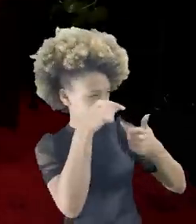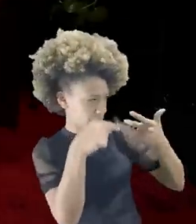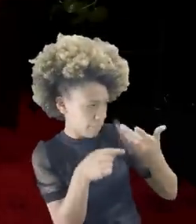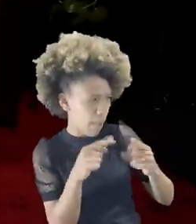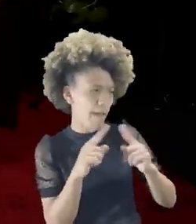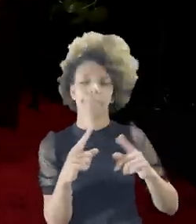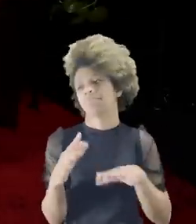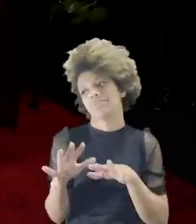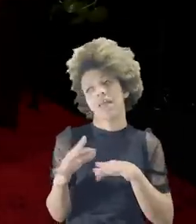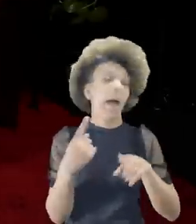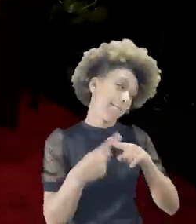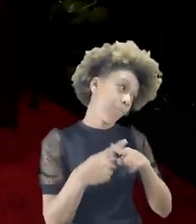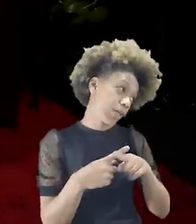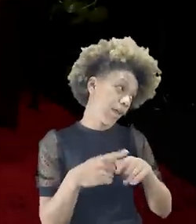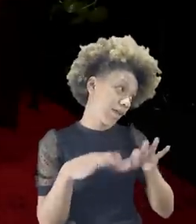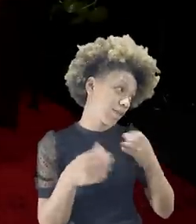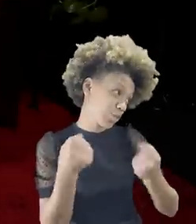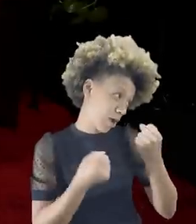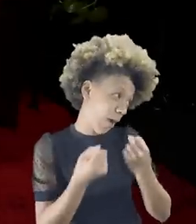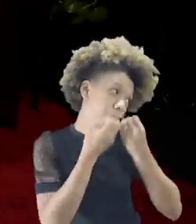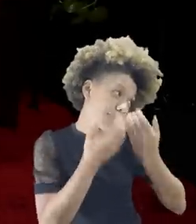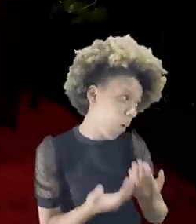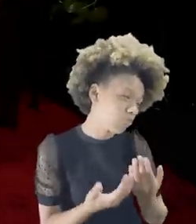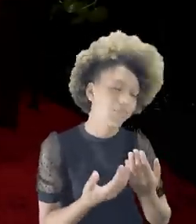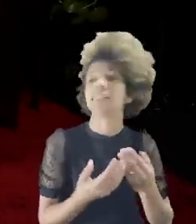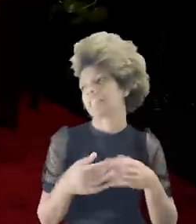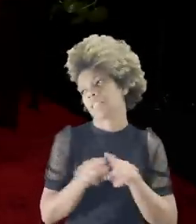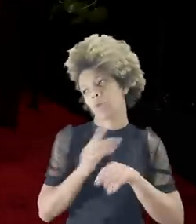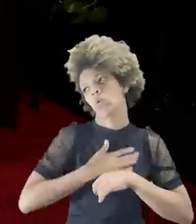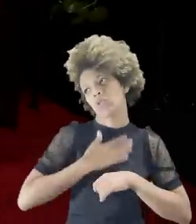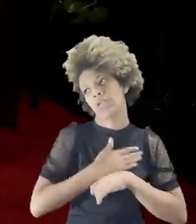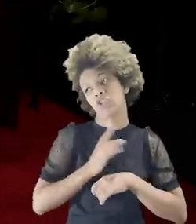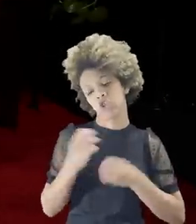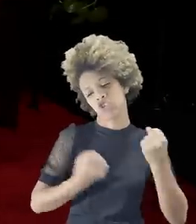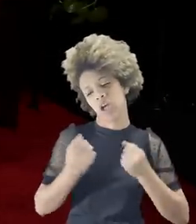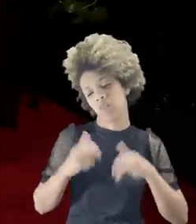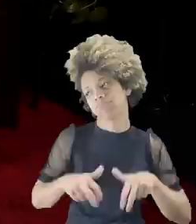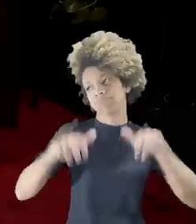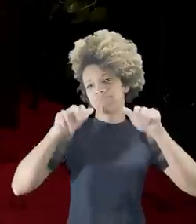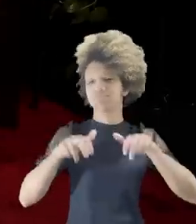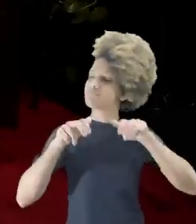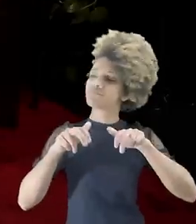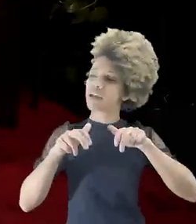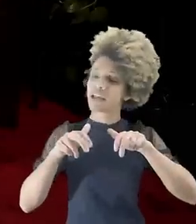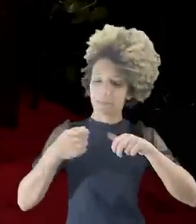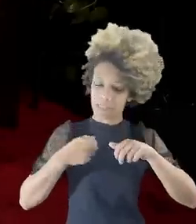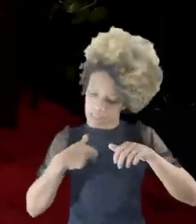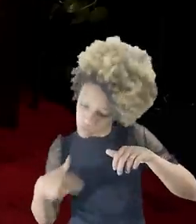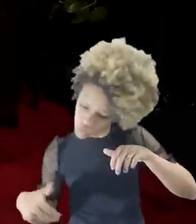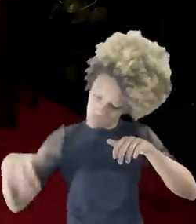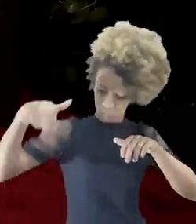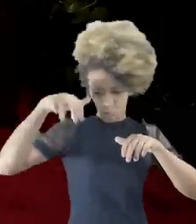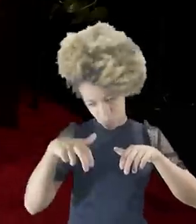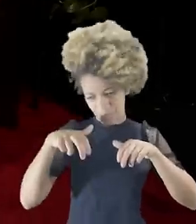porque vocês tem é porque talvez os carro bom não cabem os caras e eu gostava da mensagem de carro grande né Eu gosto de pegar carro que eu tenha que subir nele